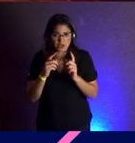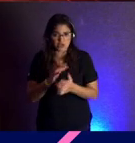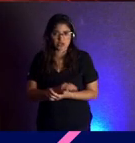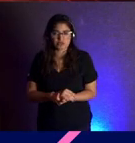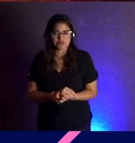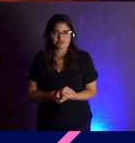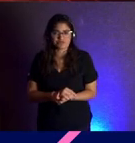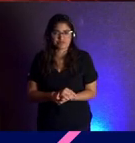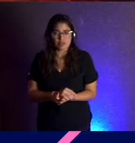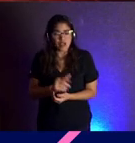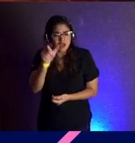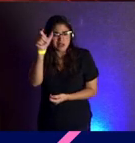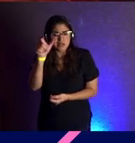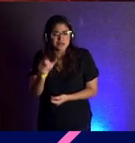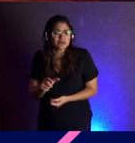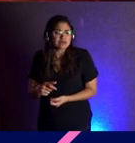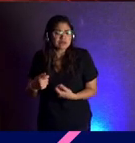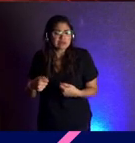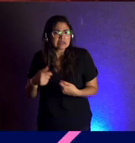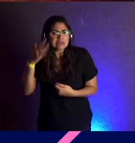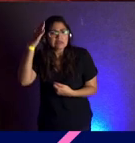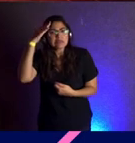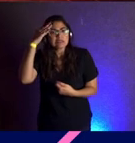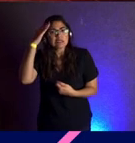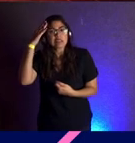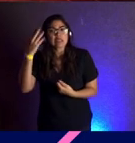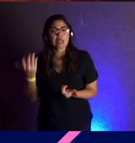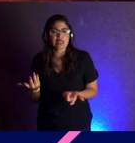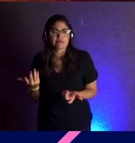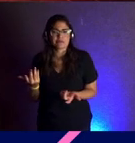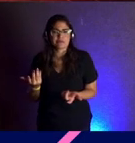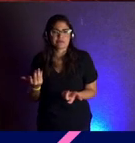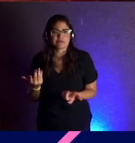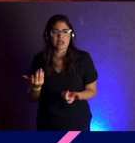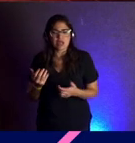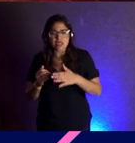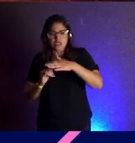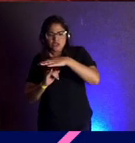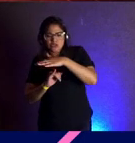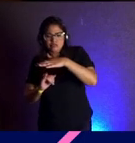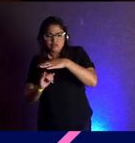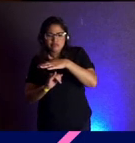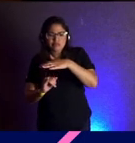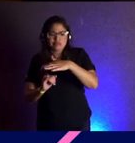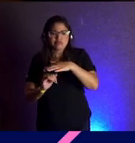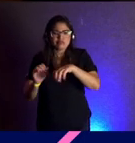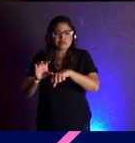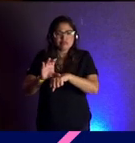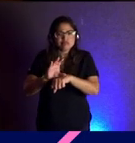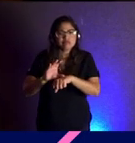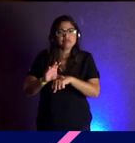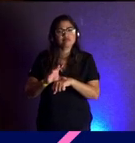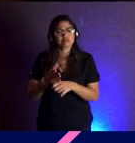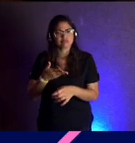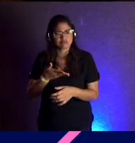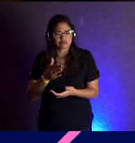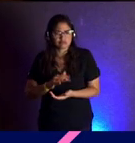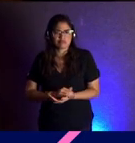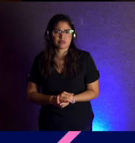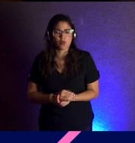que estar... Fala um pouco do que a gente estava comentando da institucionalização disso, né? Como é que a